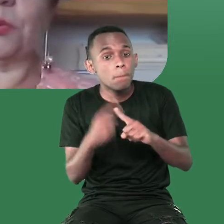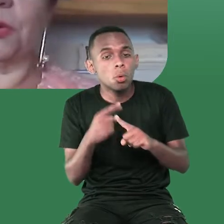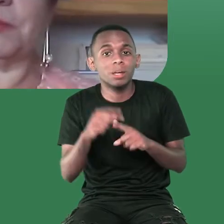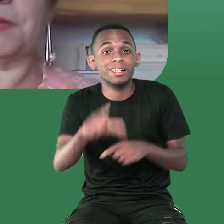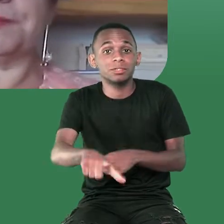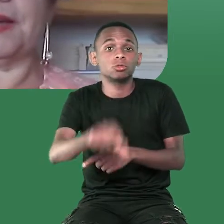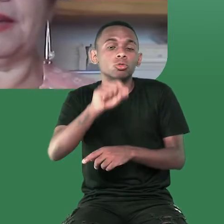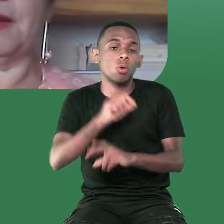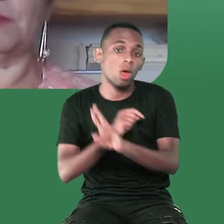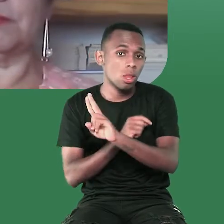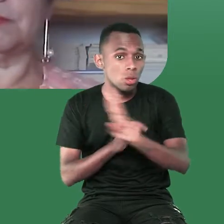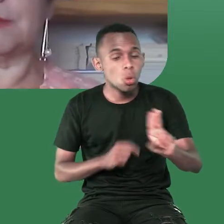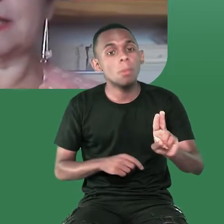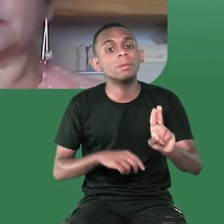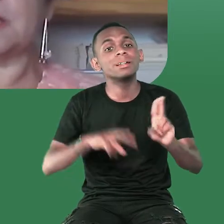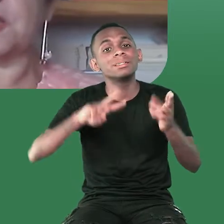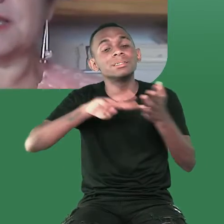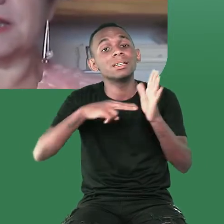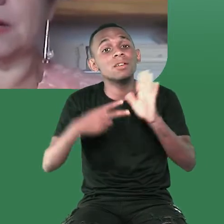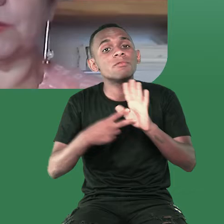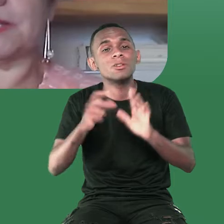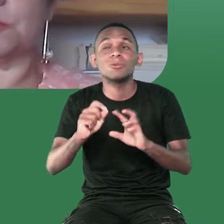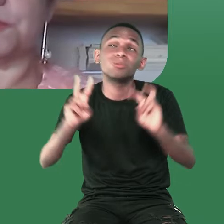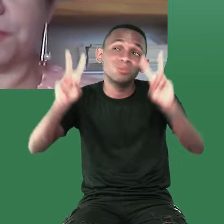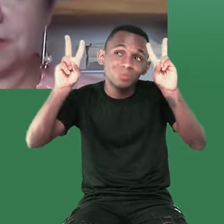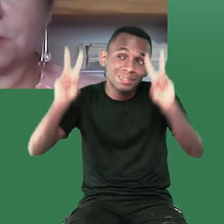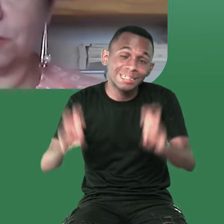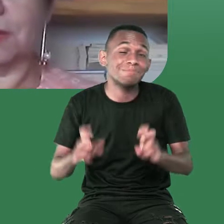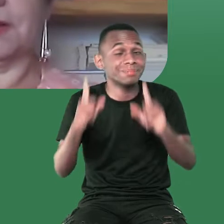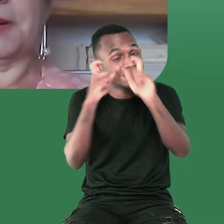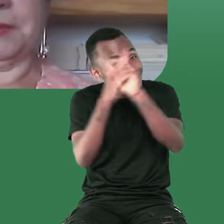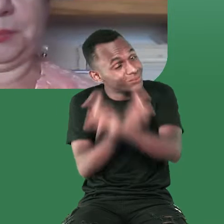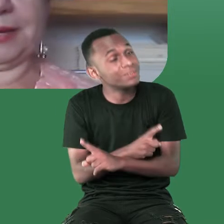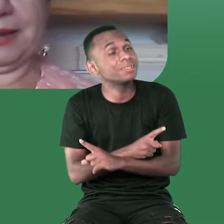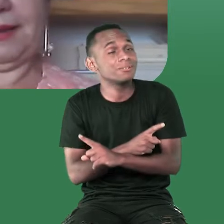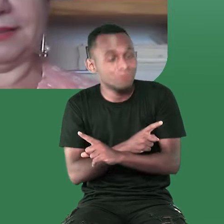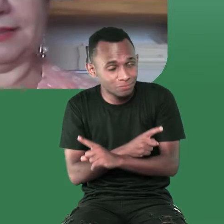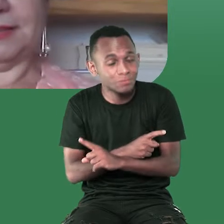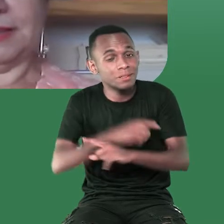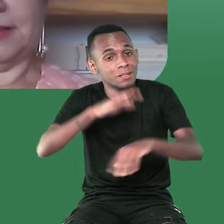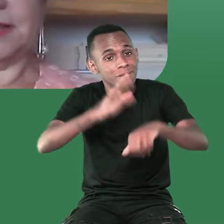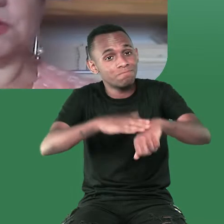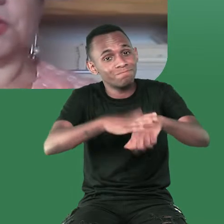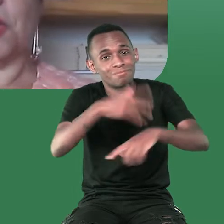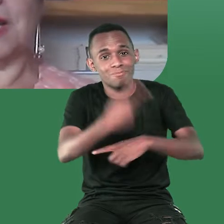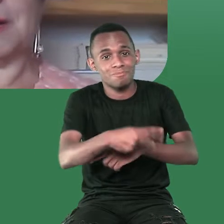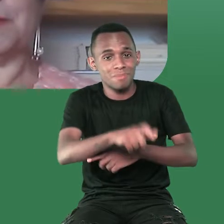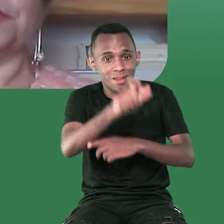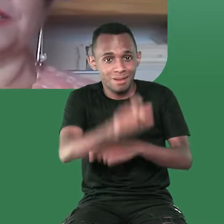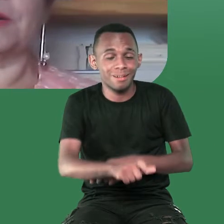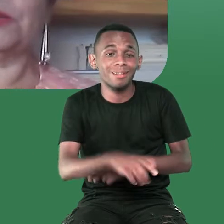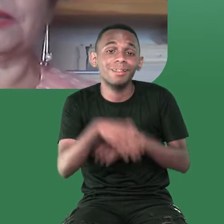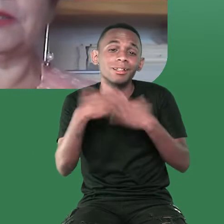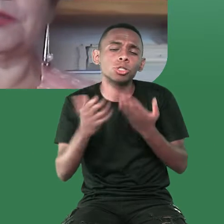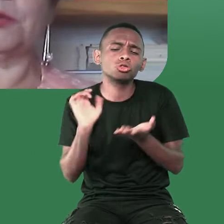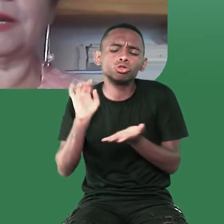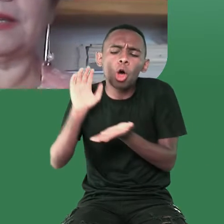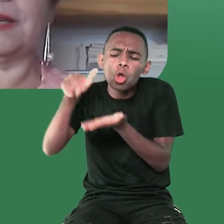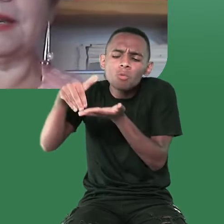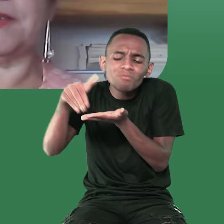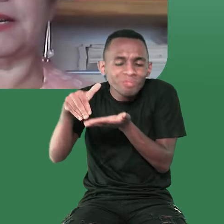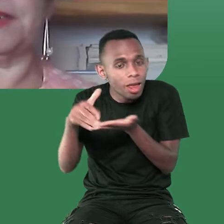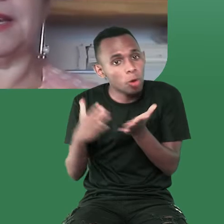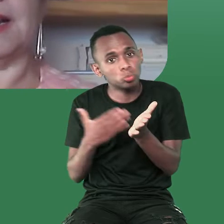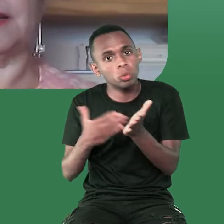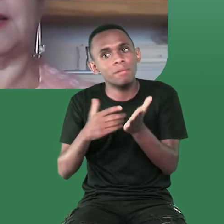escolha do nome é uma grande questão, uma questão difícil para ela. Então, só lá no final do livro é